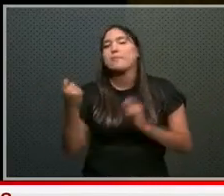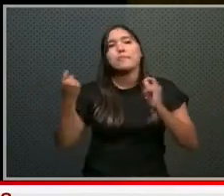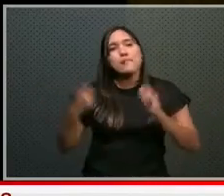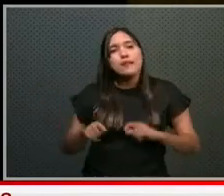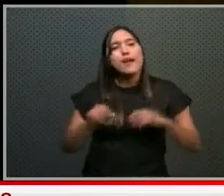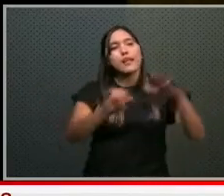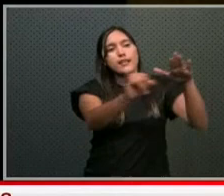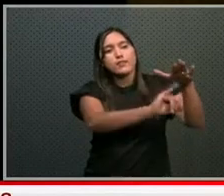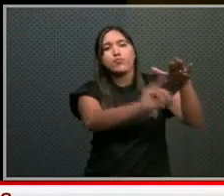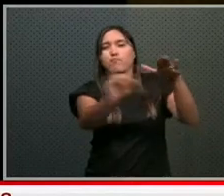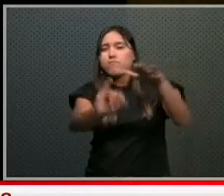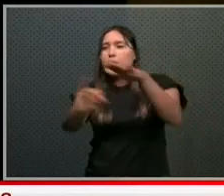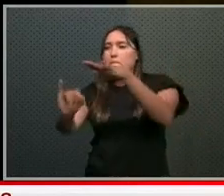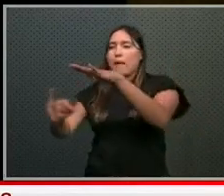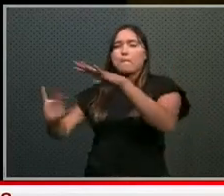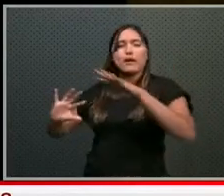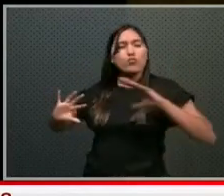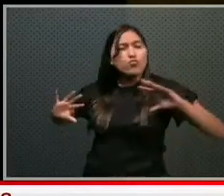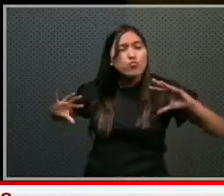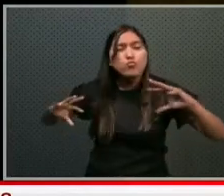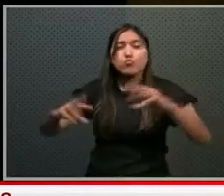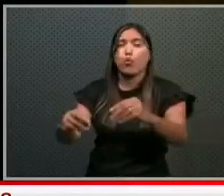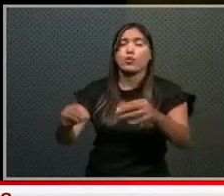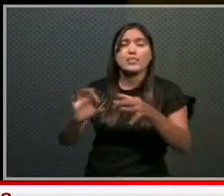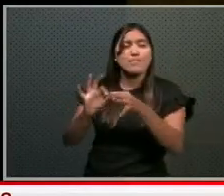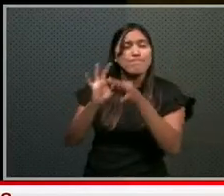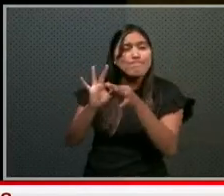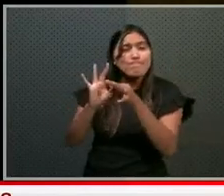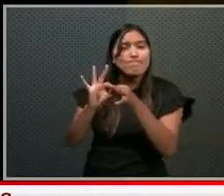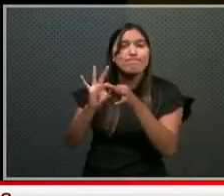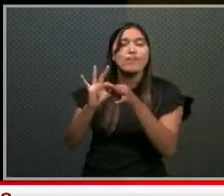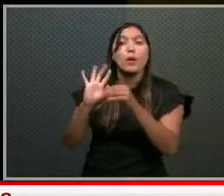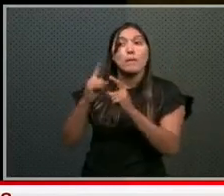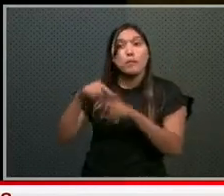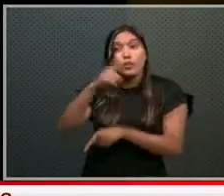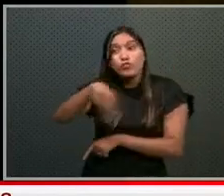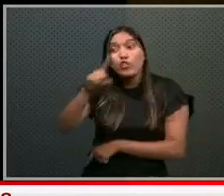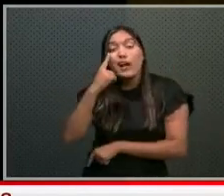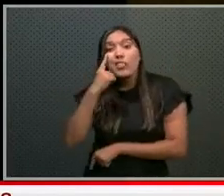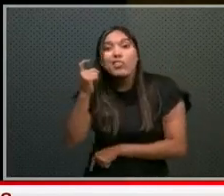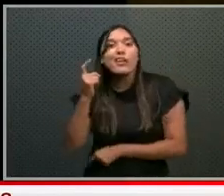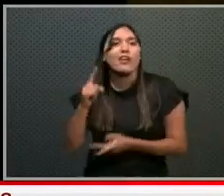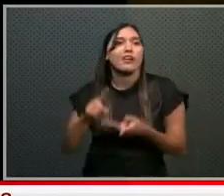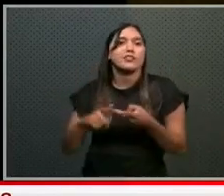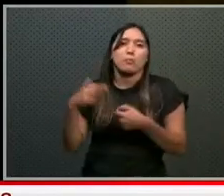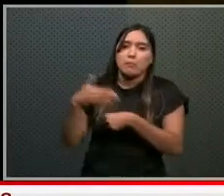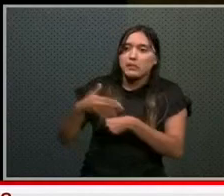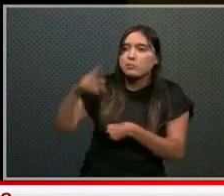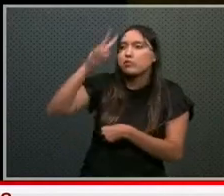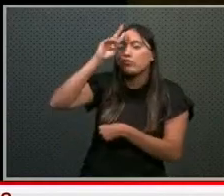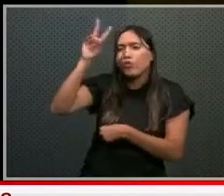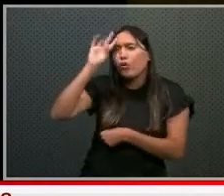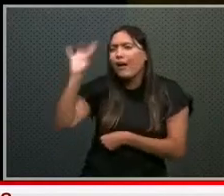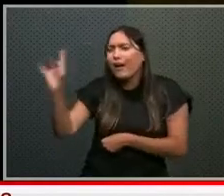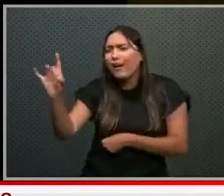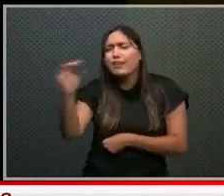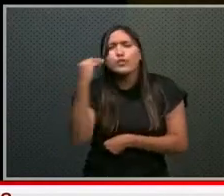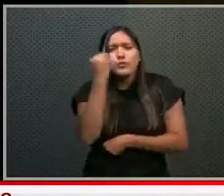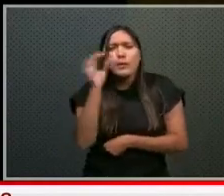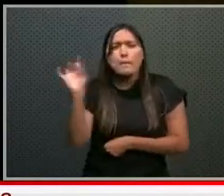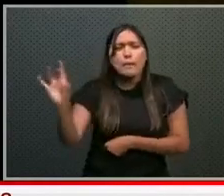as instituições aqui que tem interesse que participam de um processo histórico de construção para que nós possamos a diversas mãos